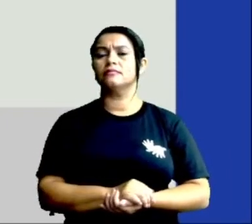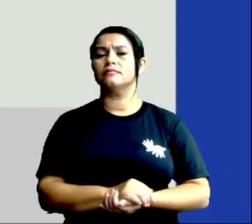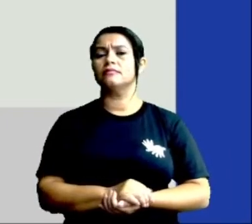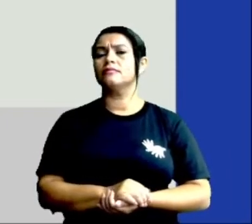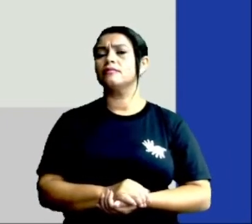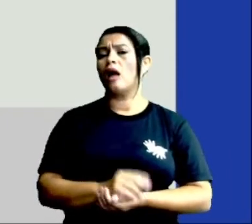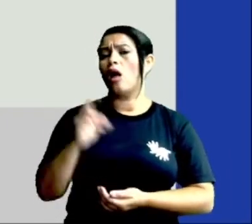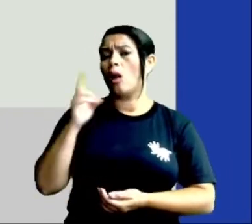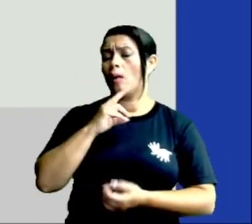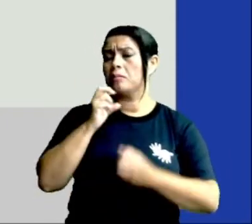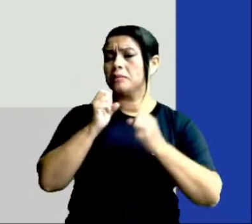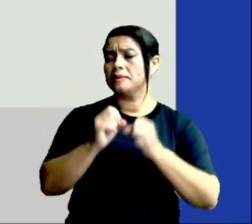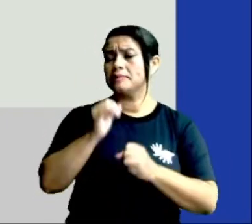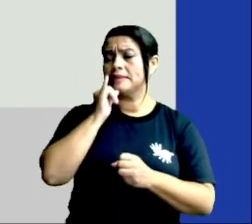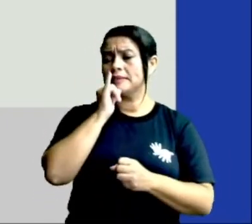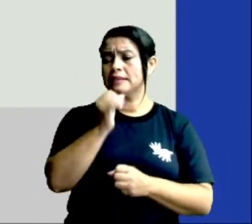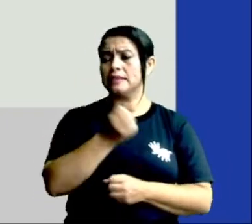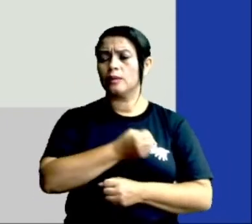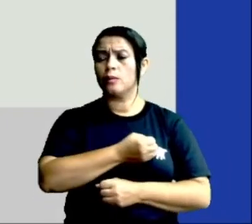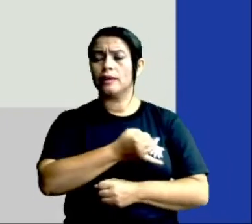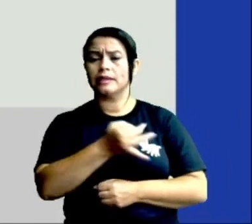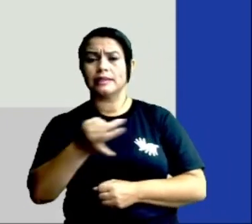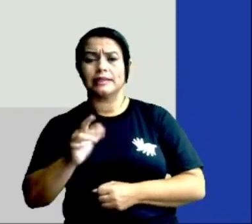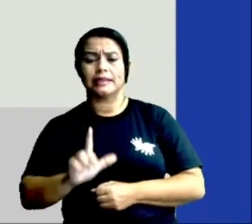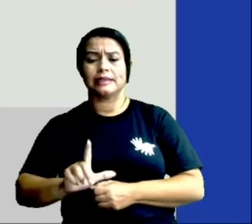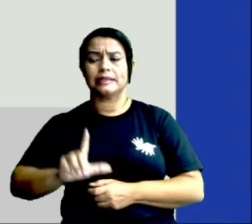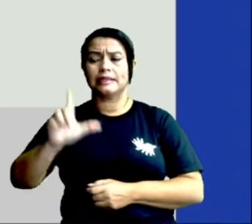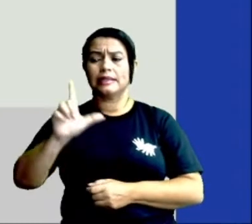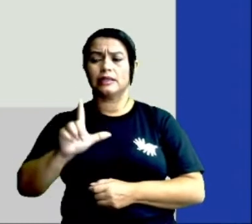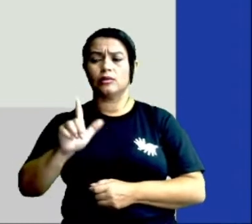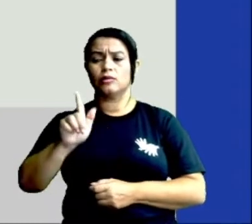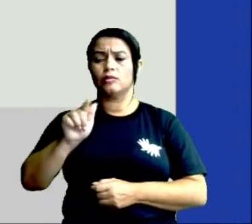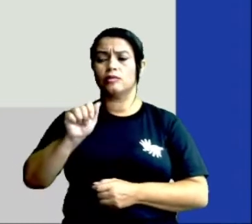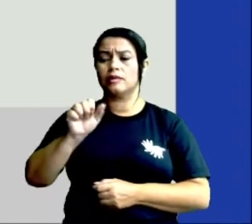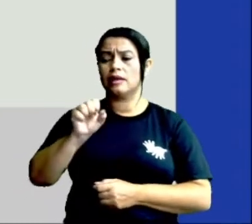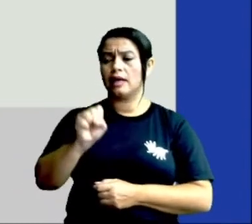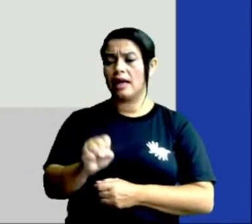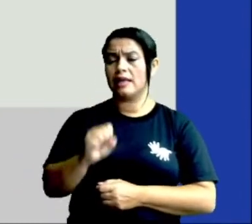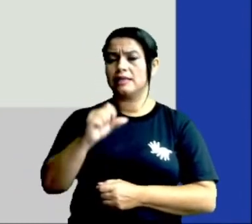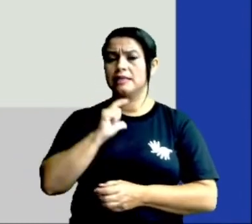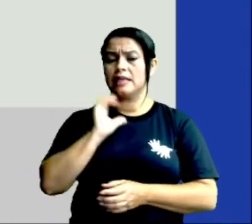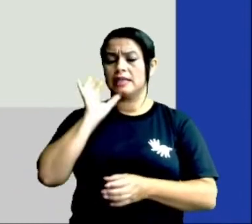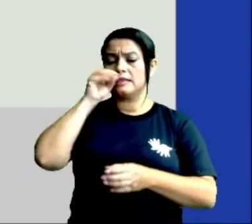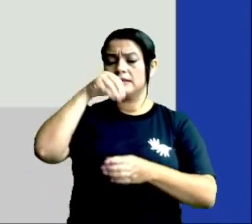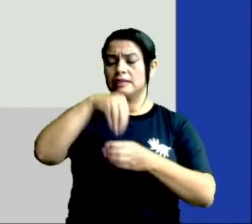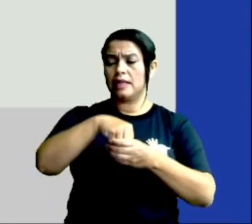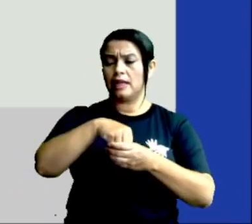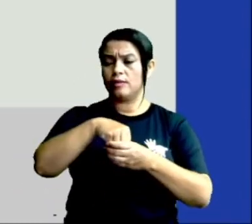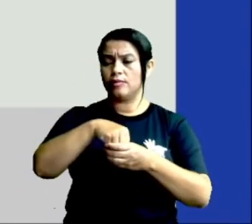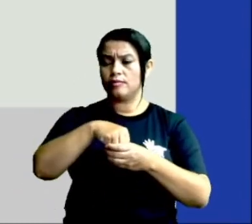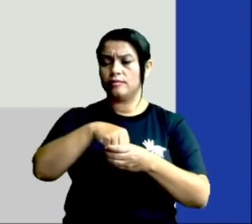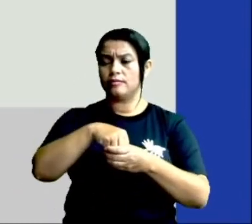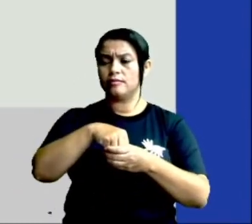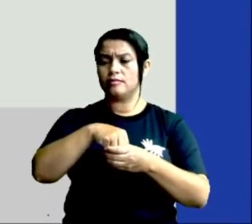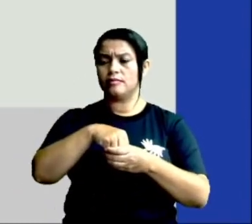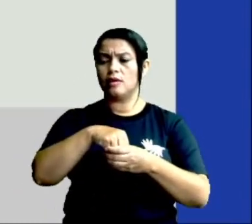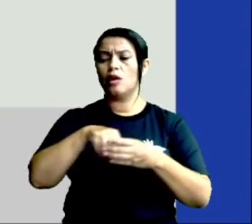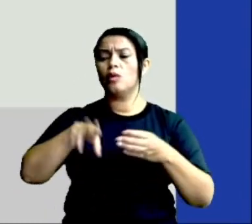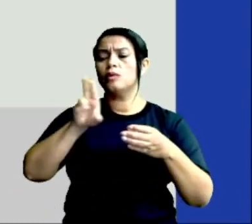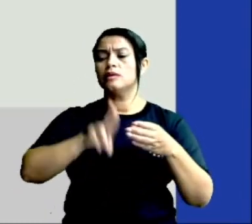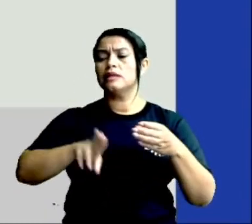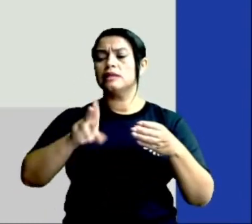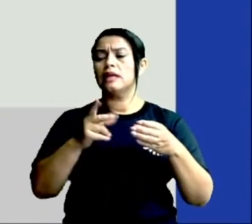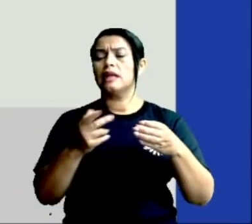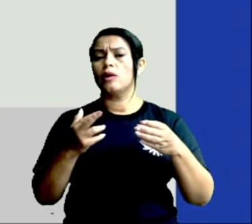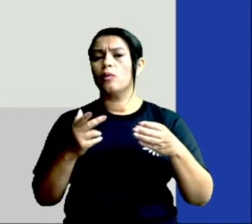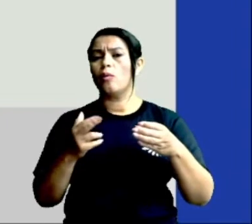Logo podemos dizer que a quantidade de um líquido ou de um gás que ocupa o volume interno de um recipiente utilizado